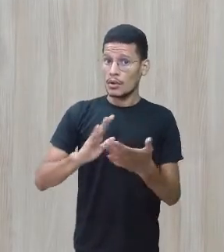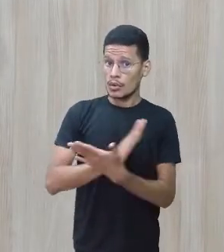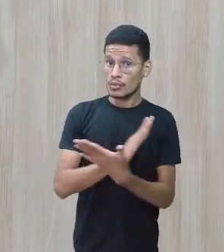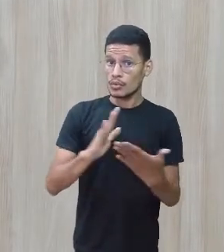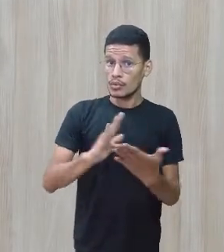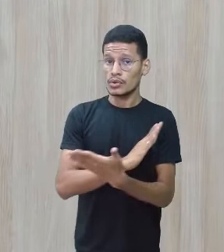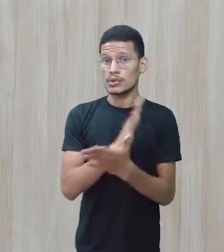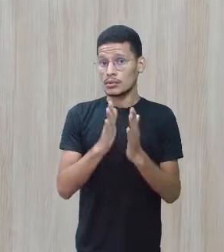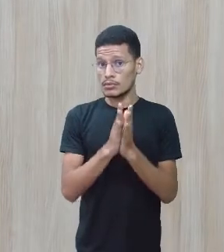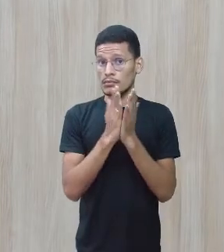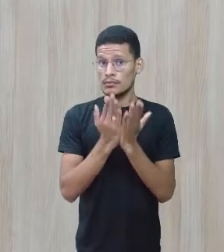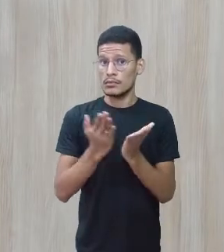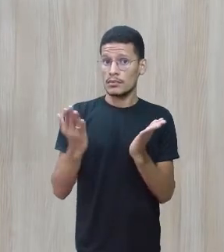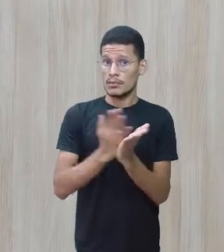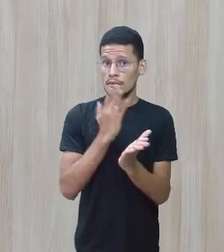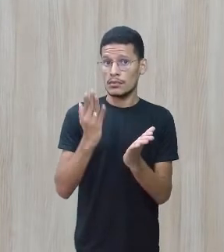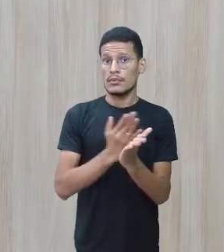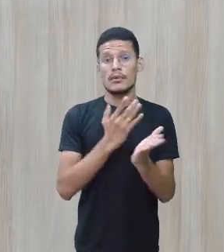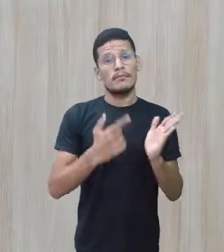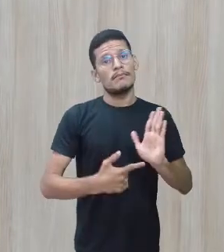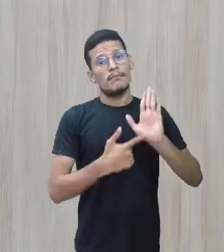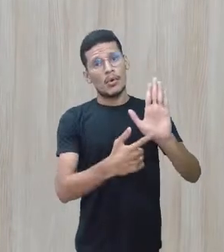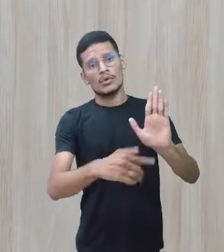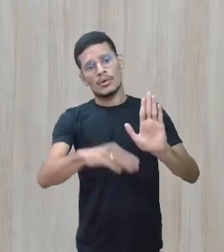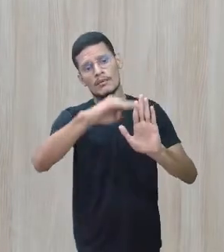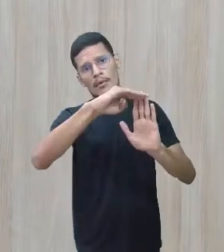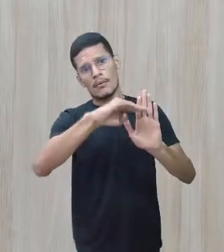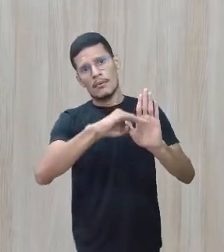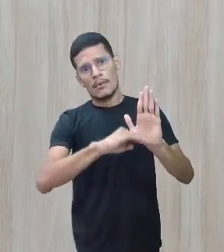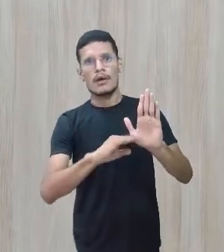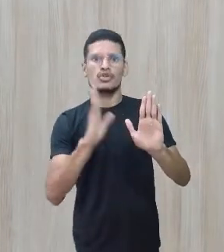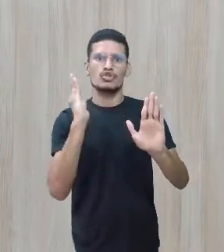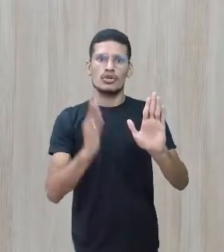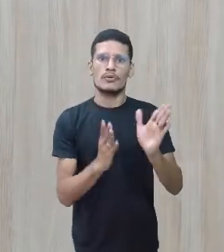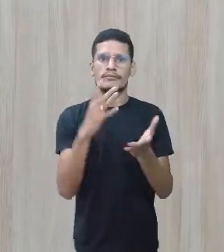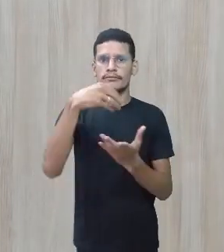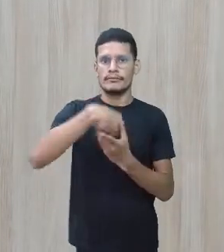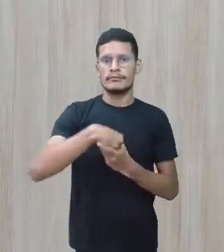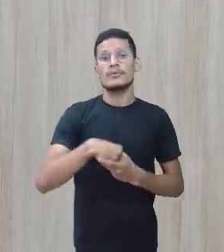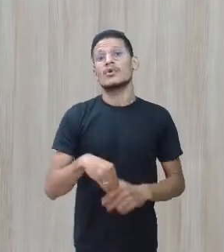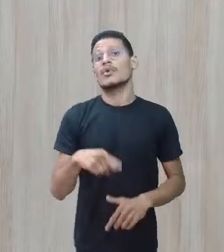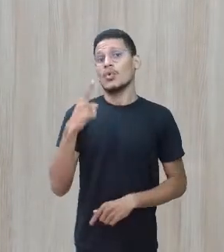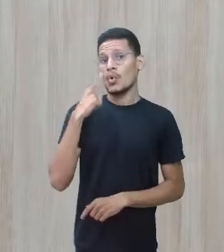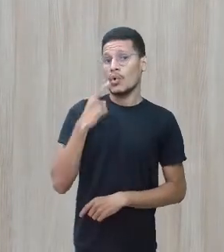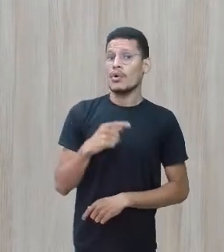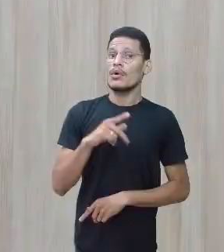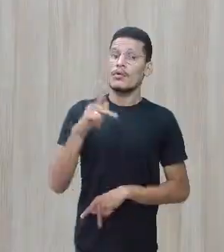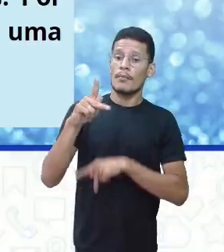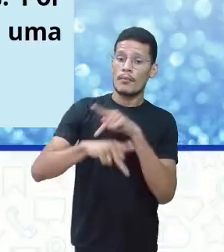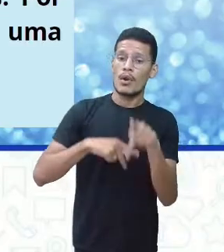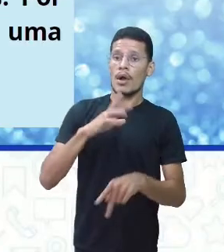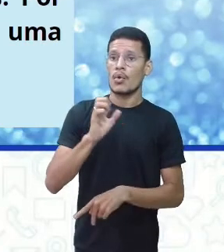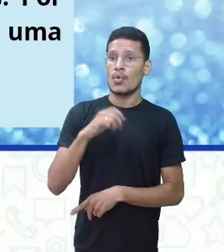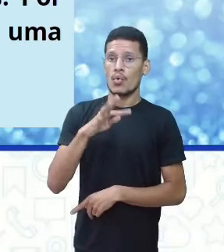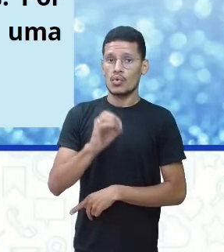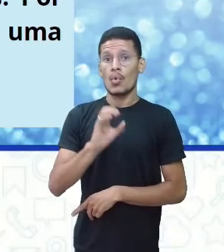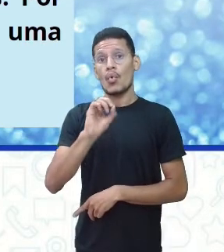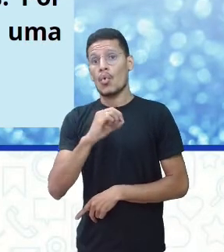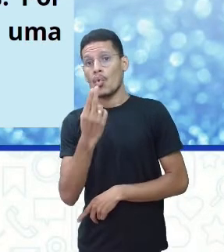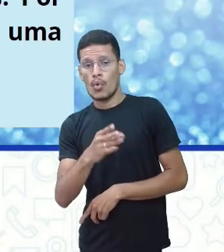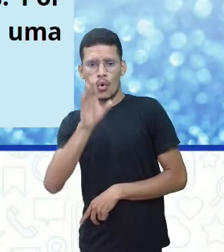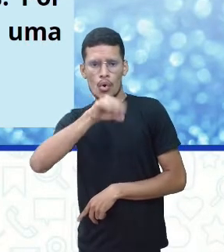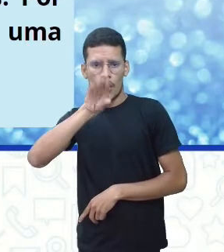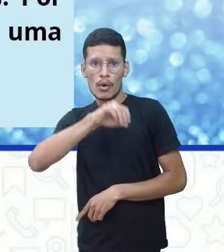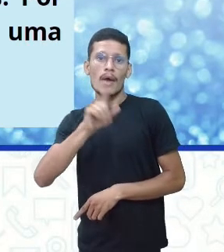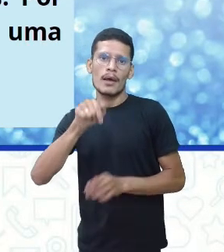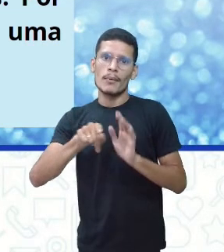Alguns livros que trazem todos esses contos reunidos. O conto popular ou conto de tradição oral é tão